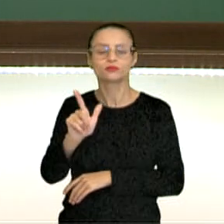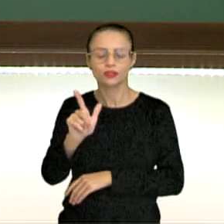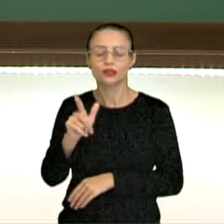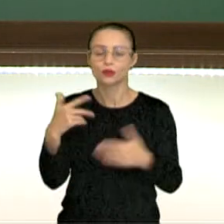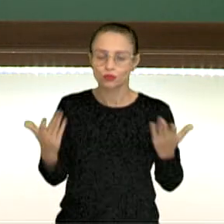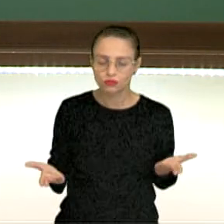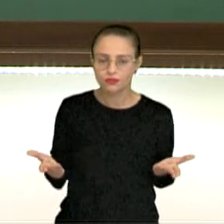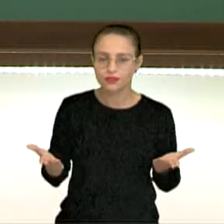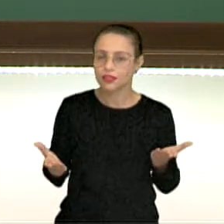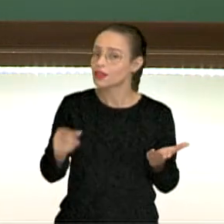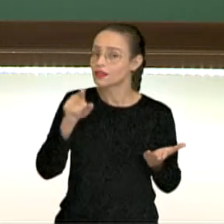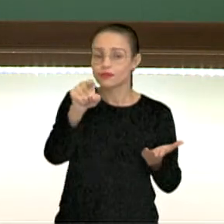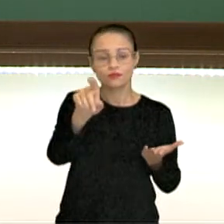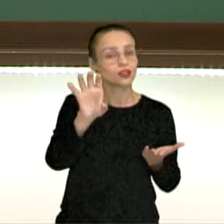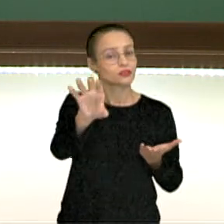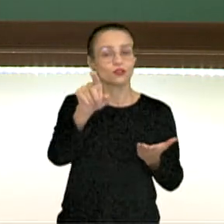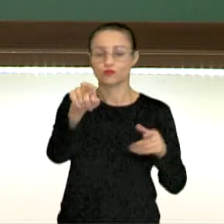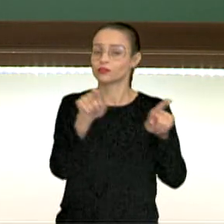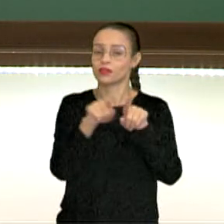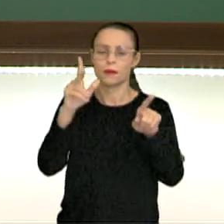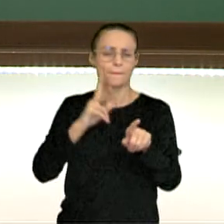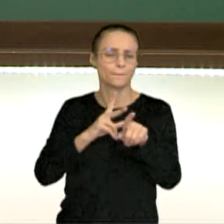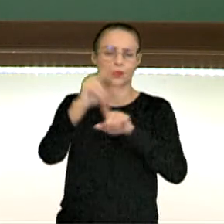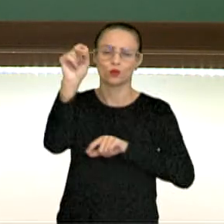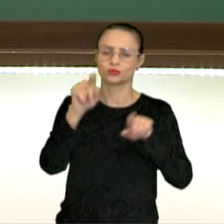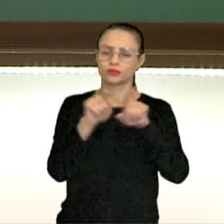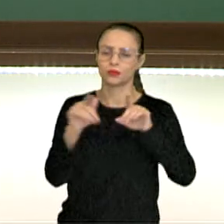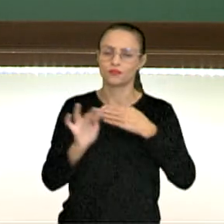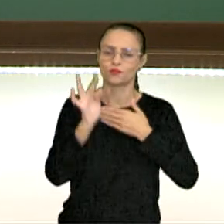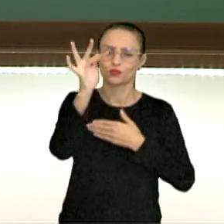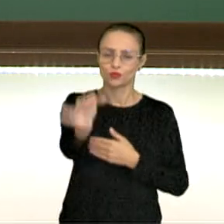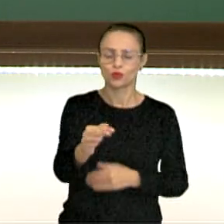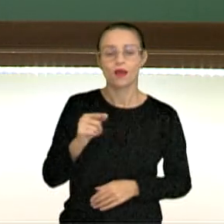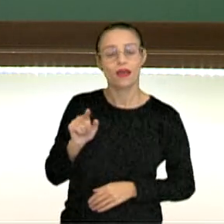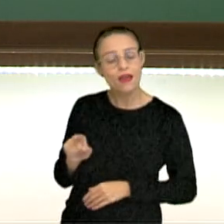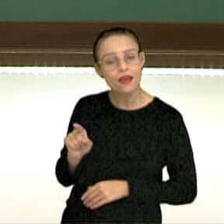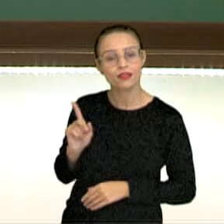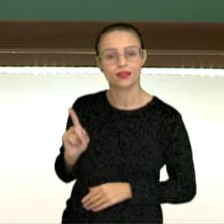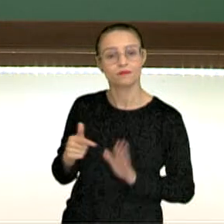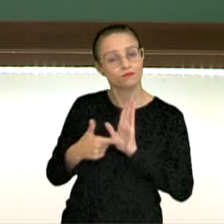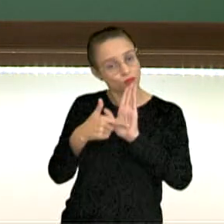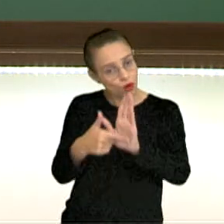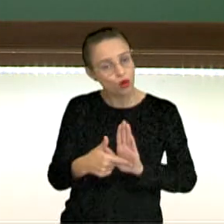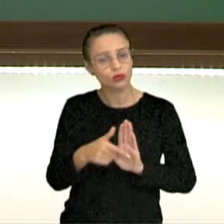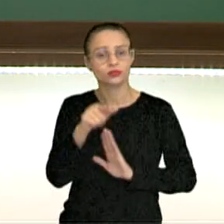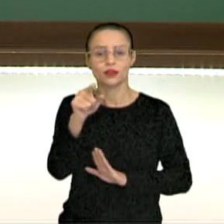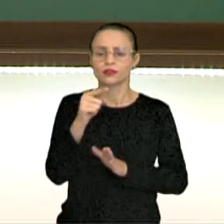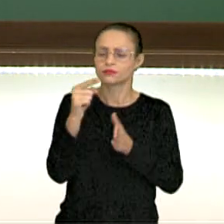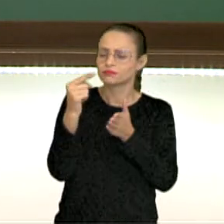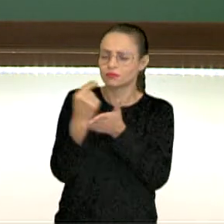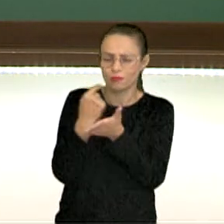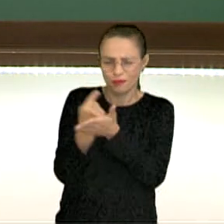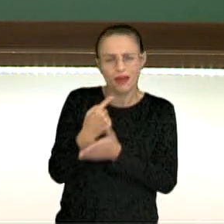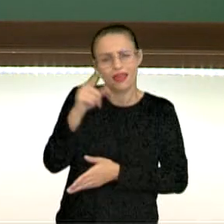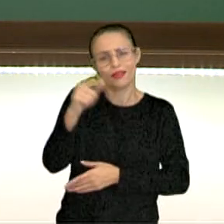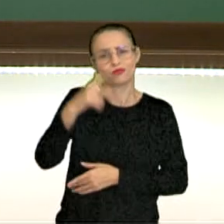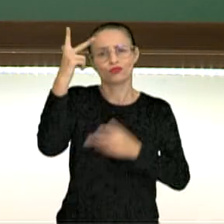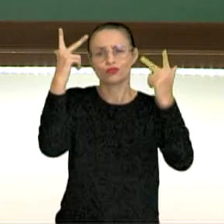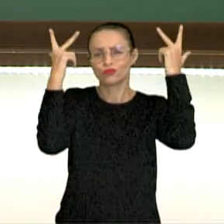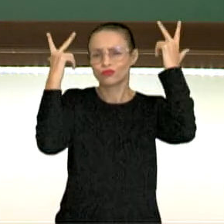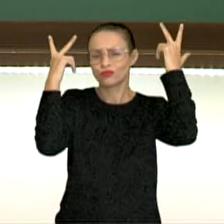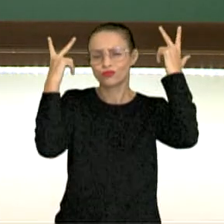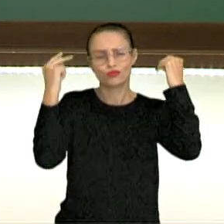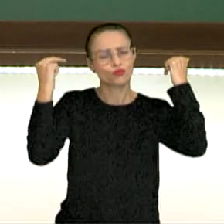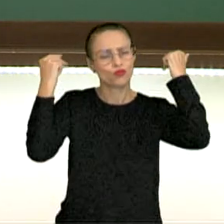sucesso, assim você terá. Então ela se coloca no seu lugar, mostra que esse questionamento é normal e também ele